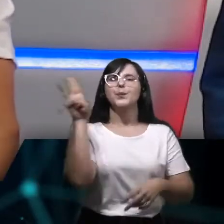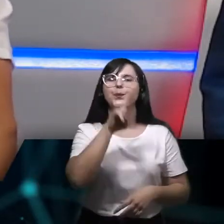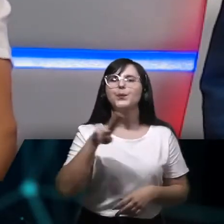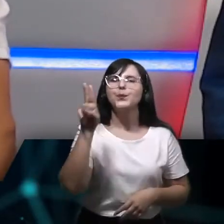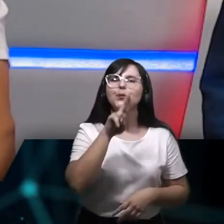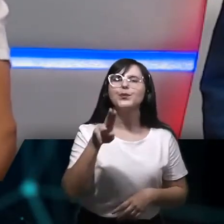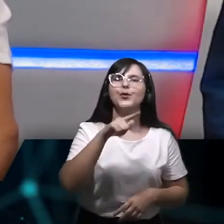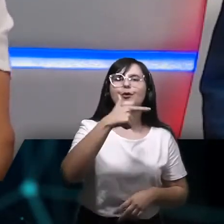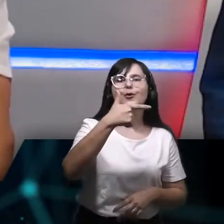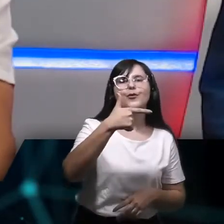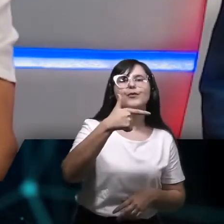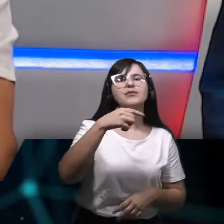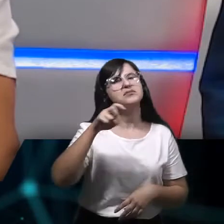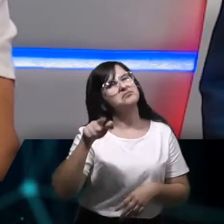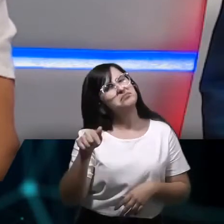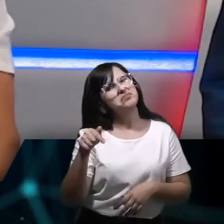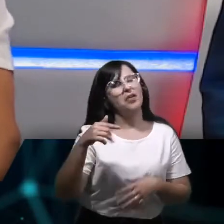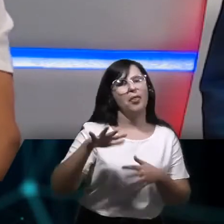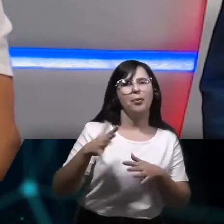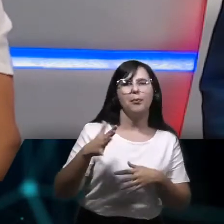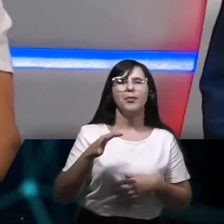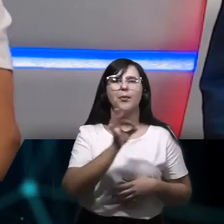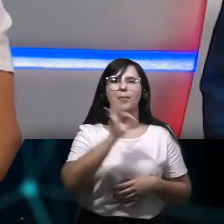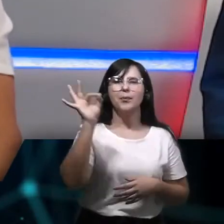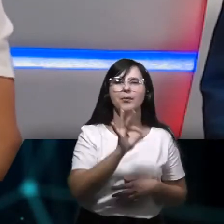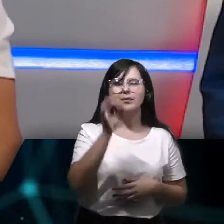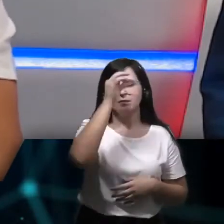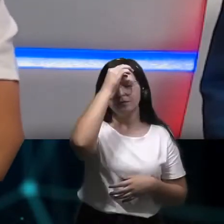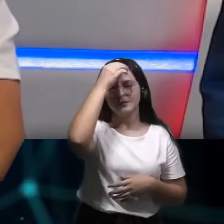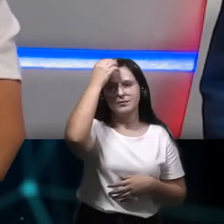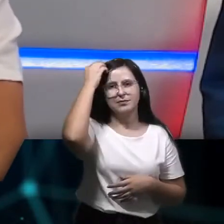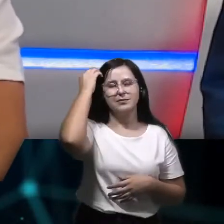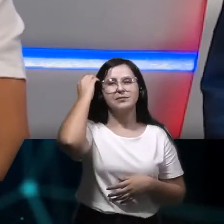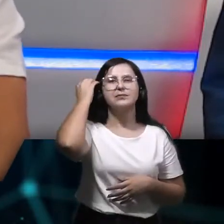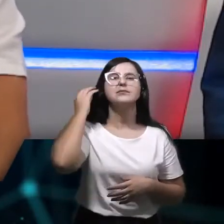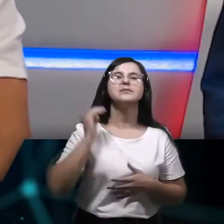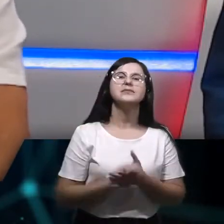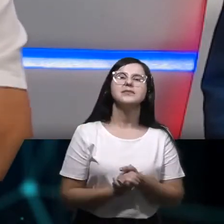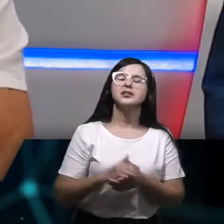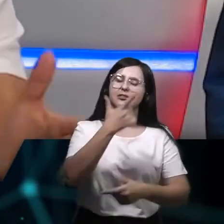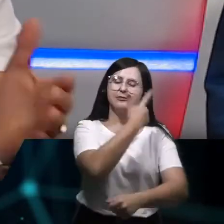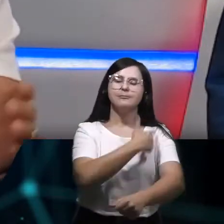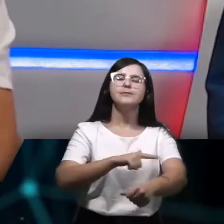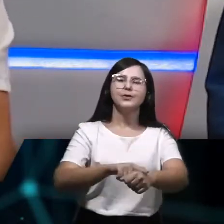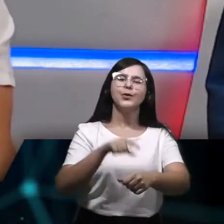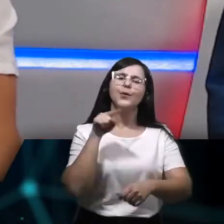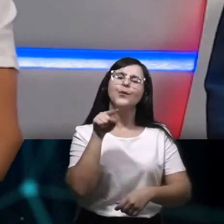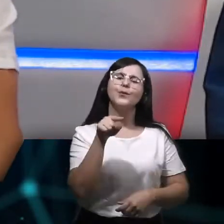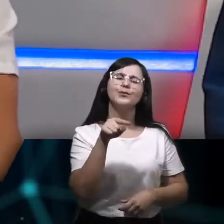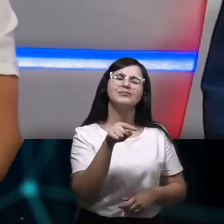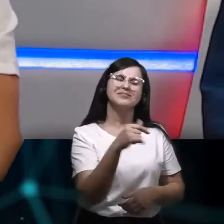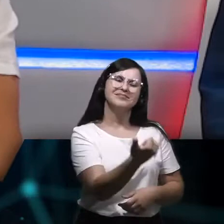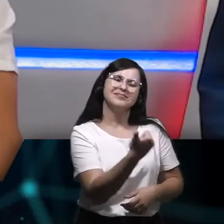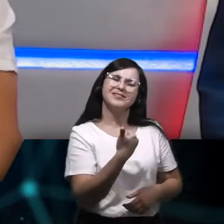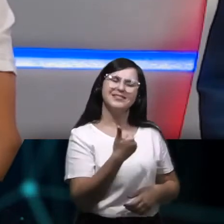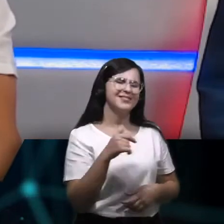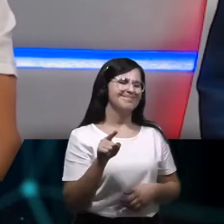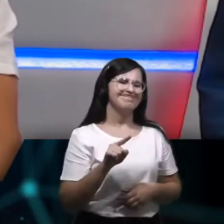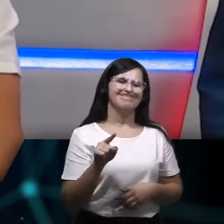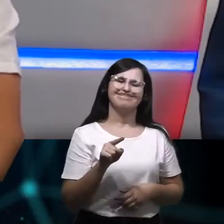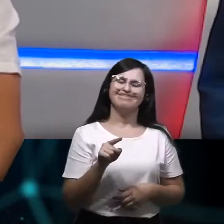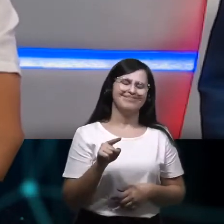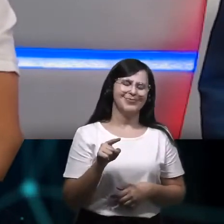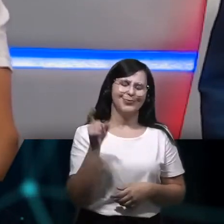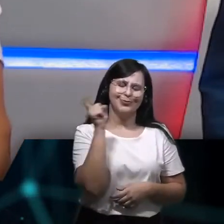28% na educação, ao invés dos 25%. Então, isso que o senhor está dizendo não corresponde bem